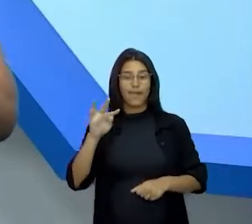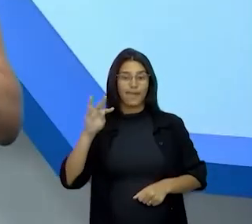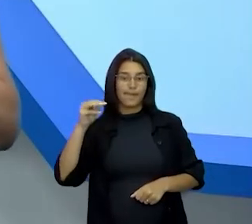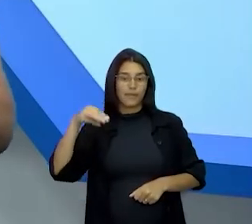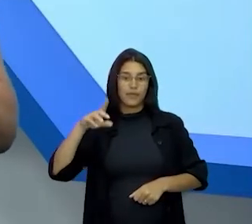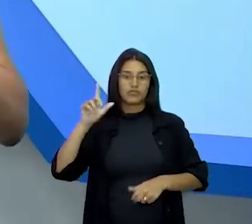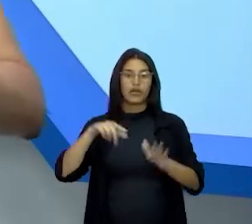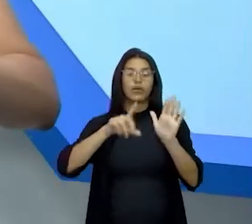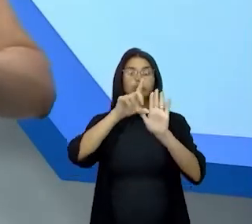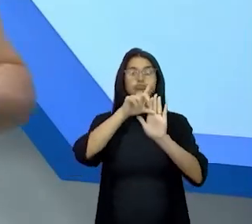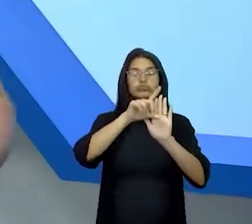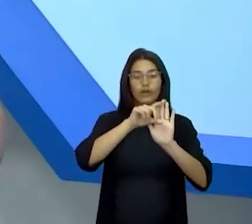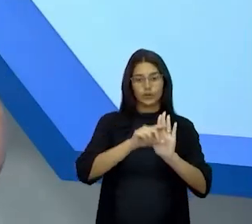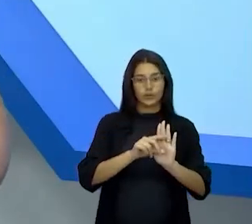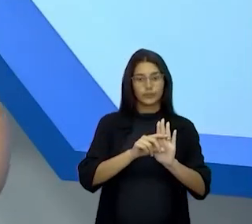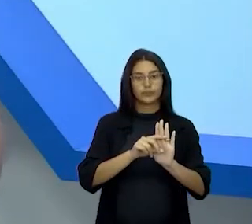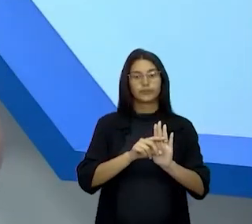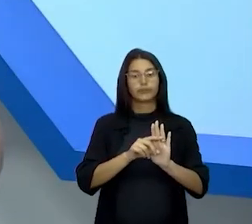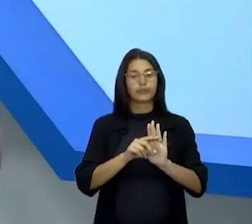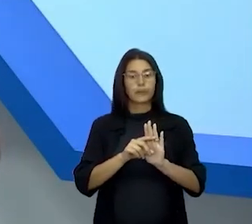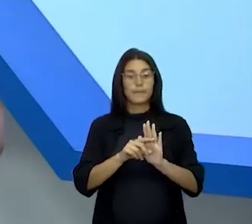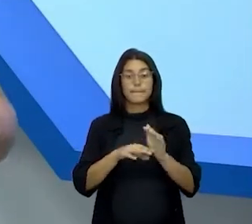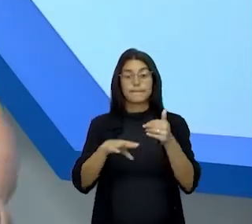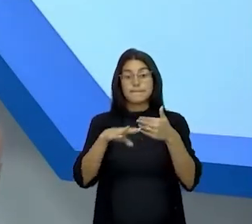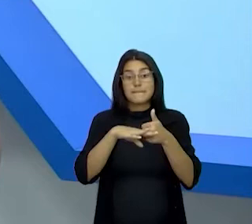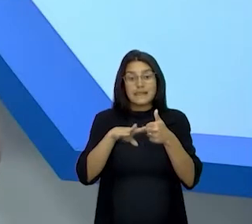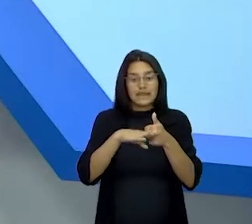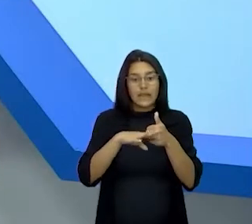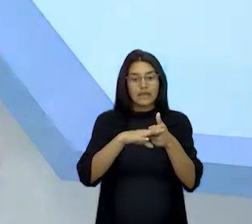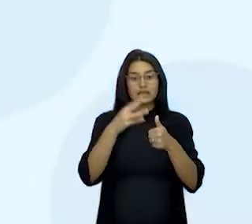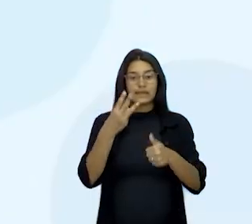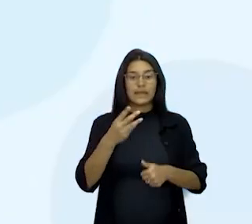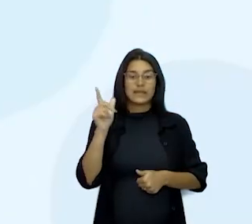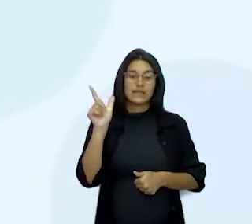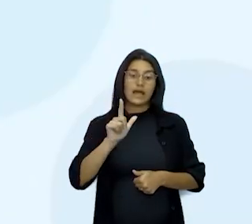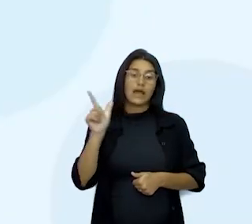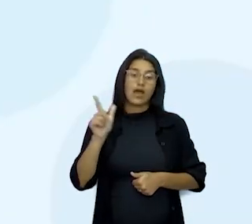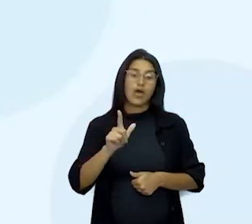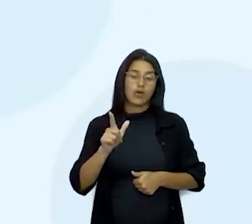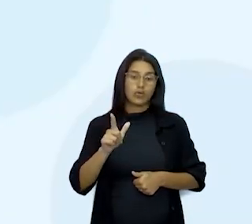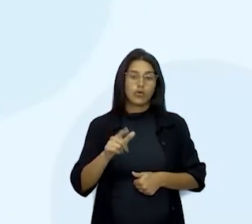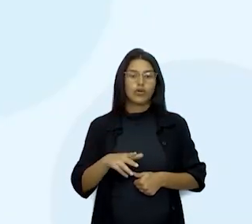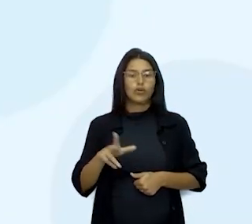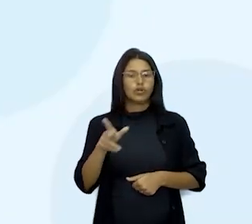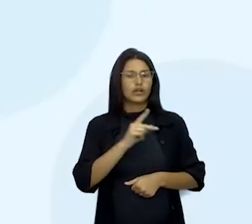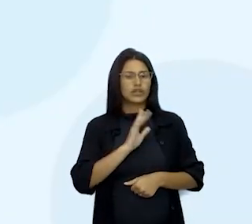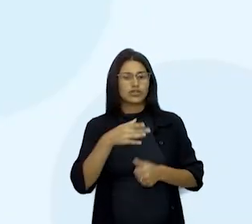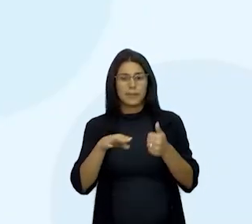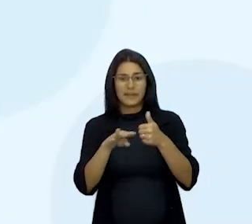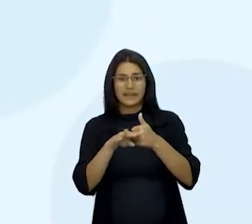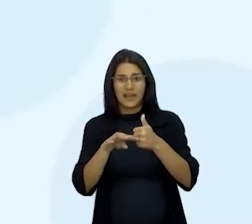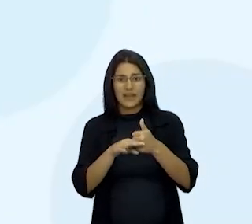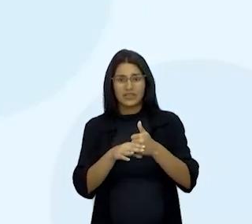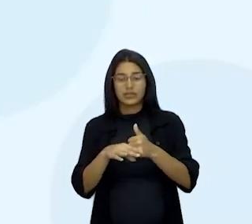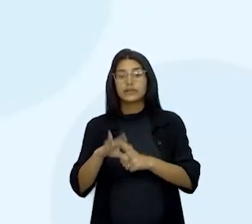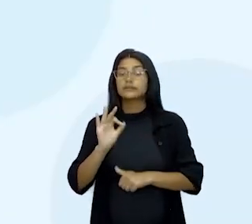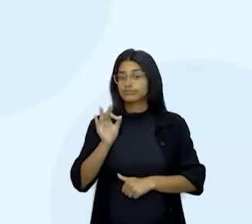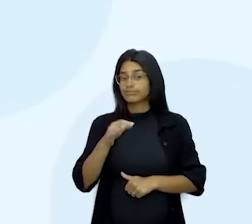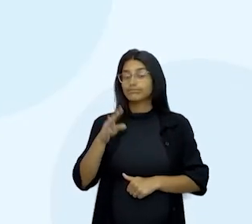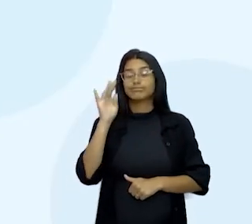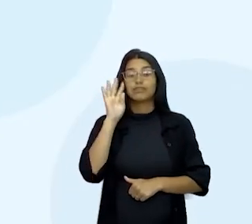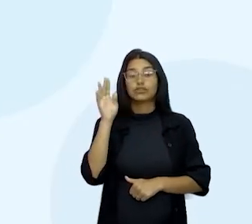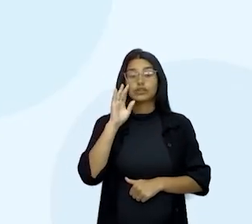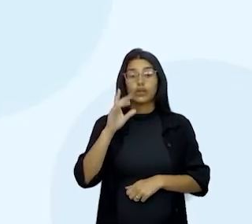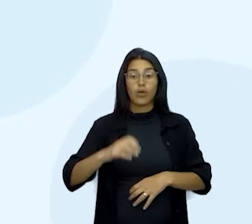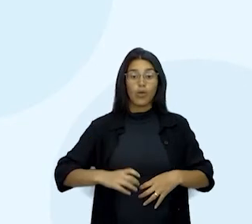já reduz aí para metade. 3 litros de ar. Nossa, já está metade, Então, você imagina no pulmão